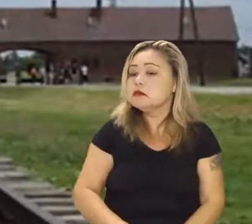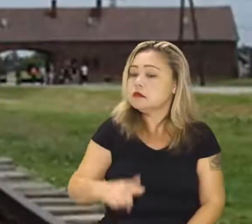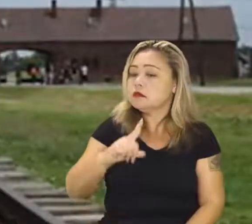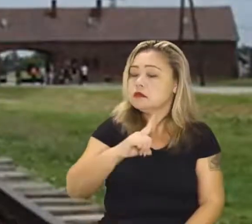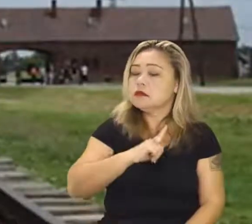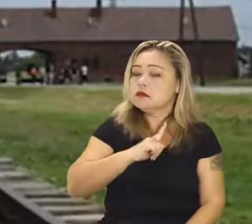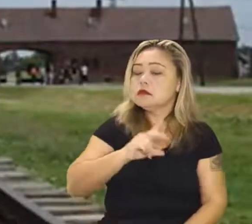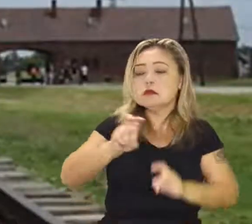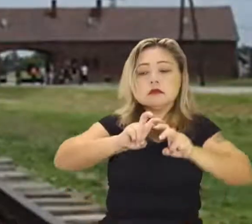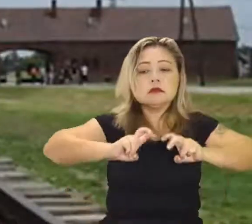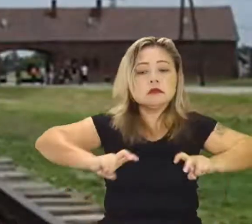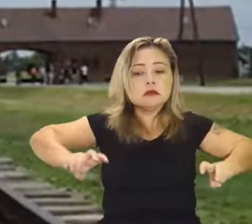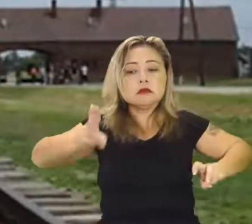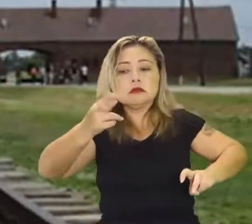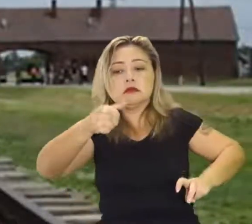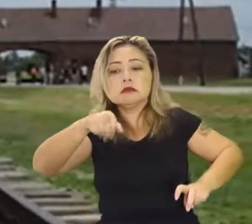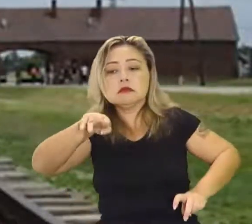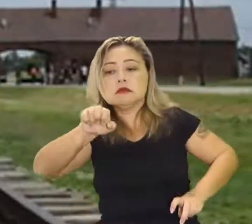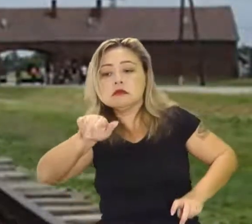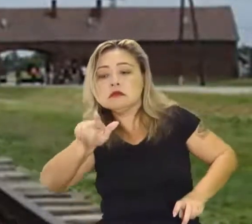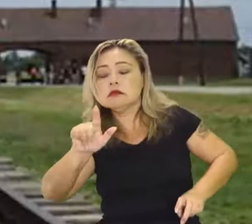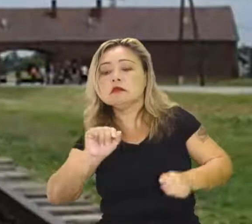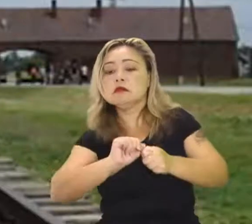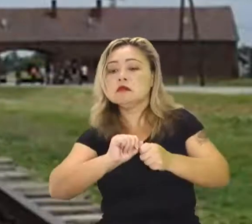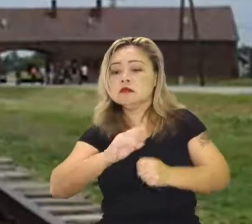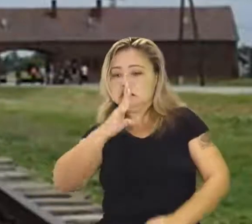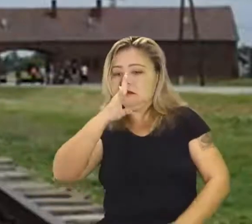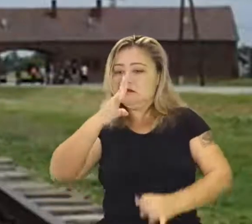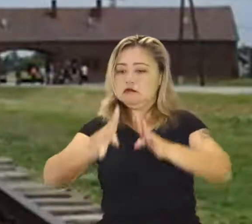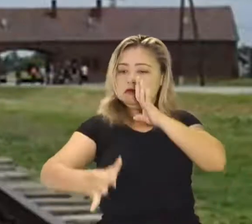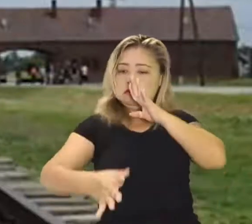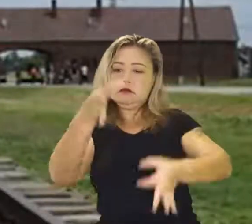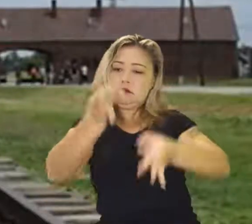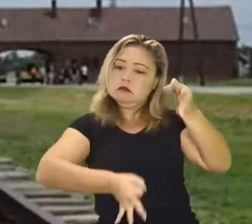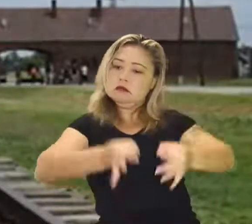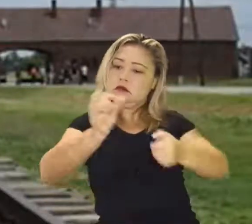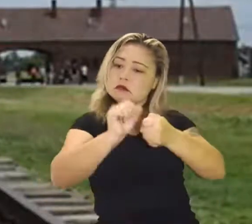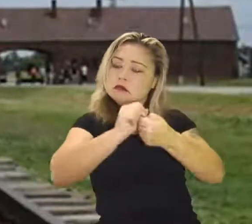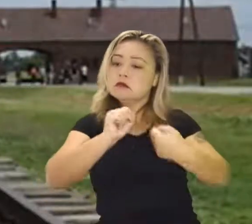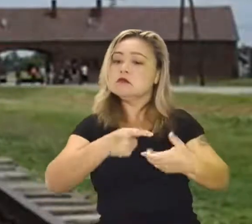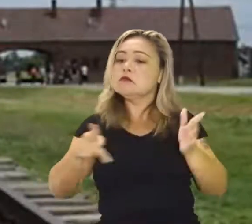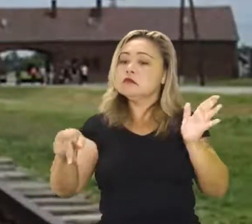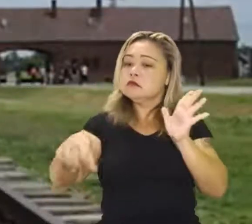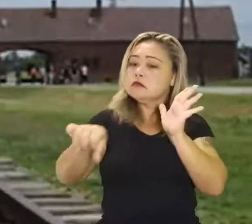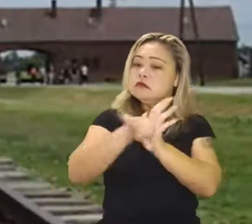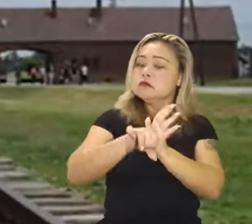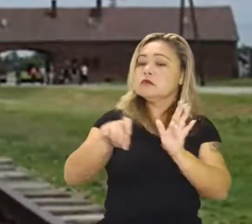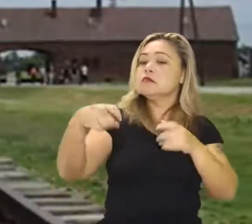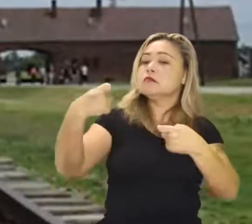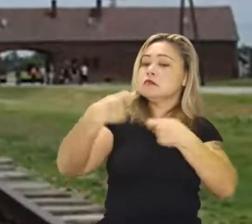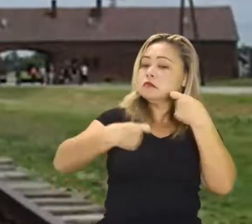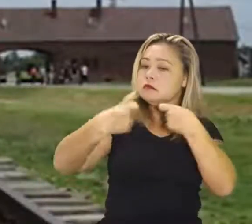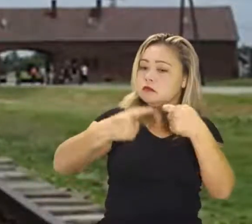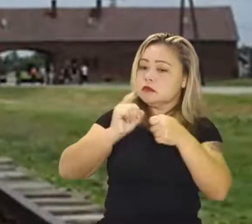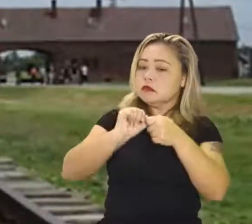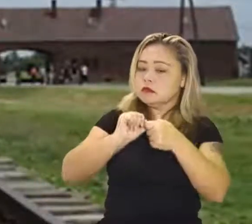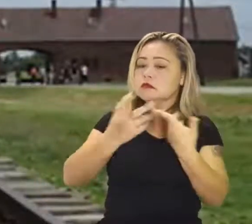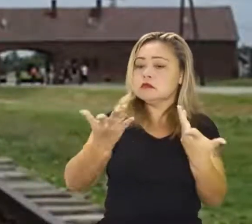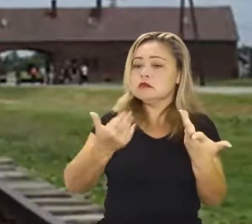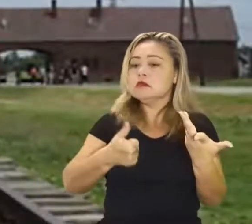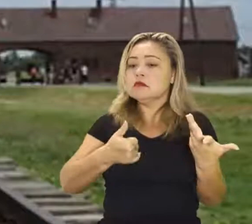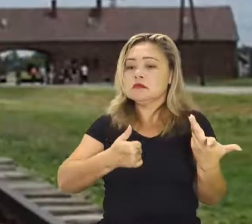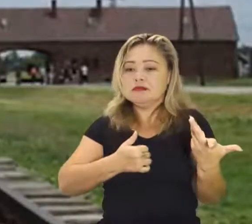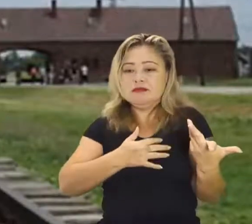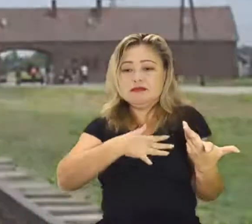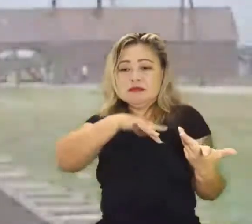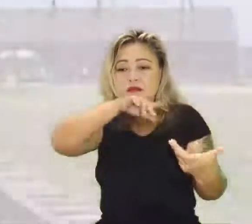houve o Tribunal de Nuremberg para julgar esse crime de guerra, dessa crueldade que foi a Segunda Guerra Mundial. Na tela para